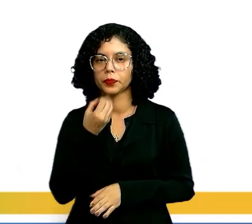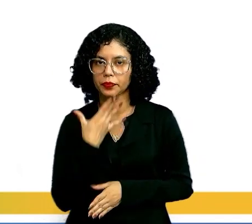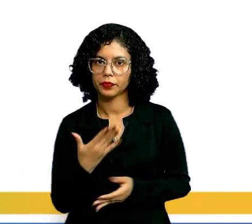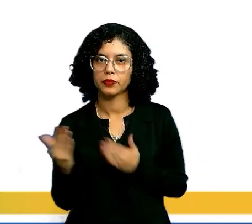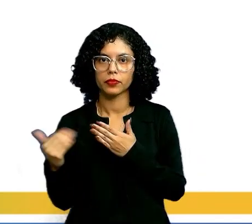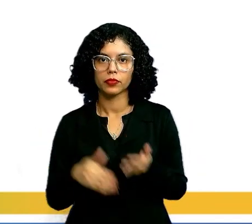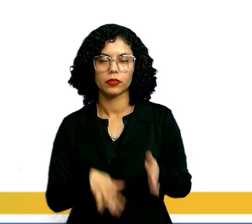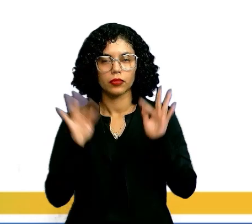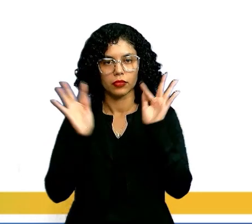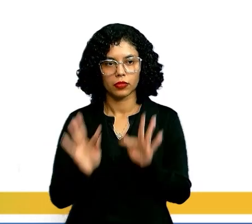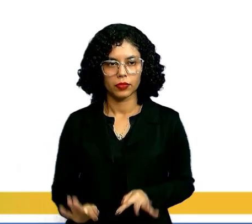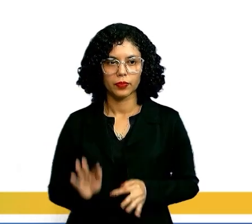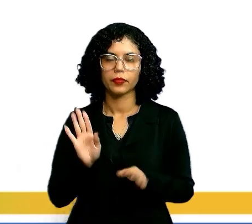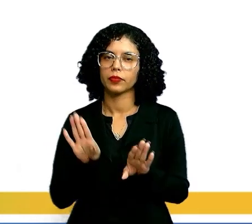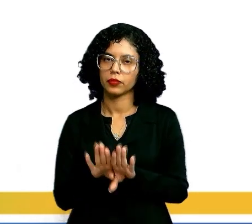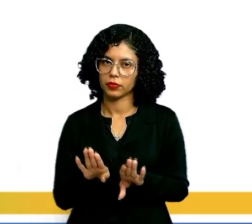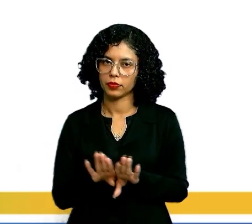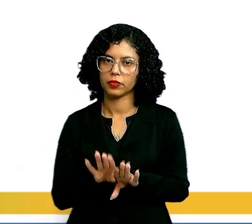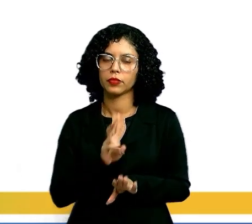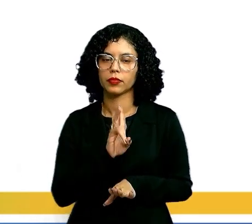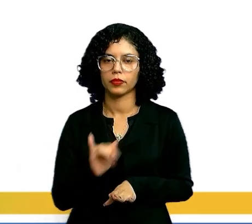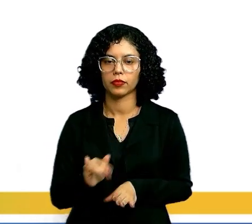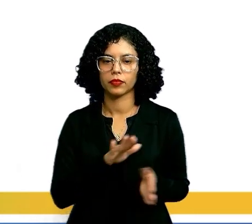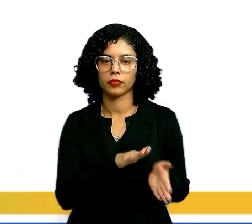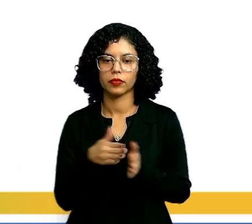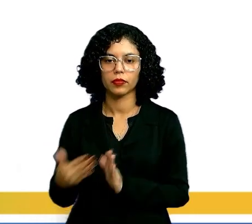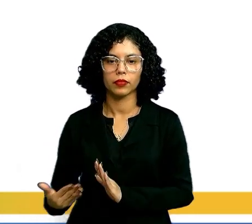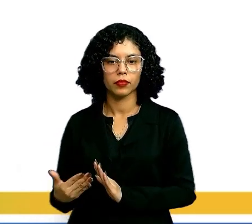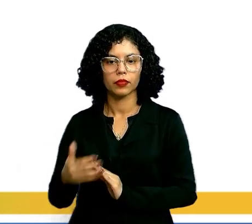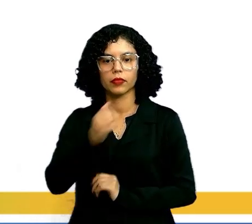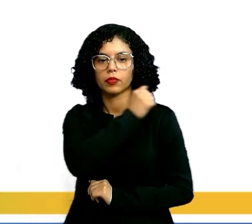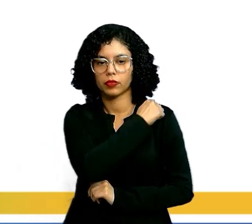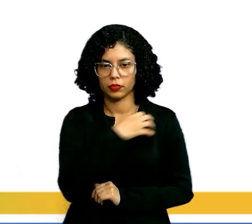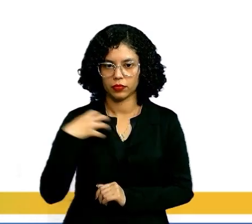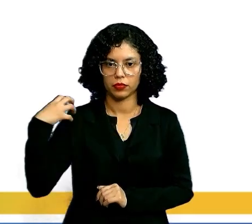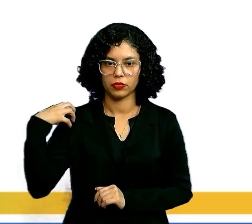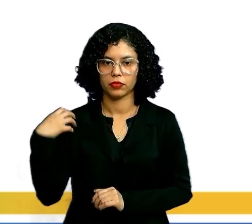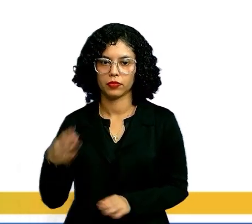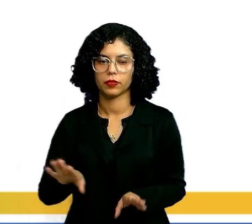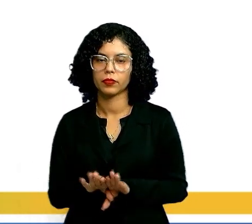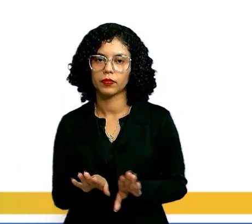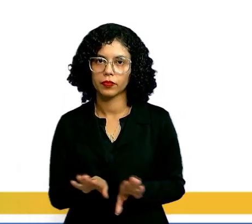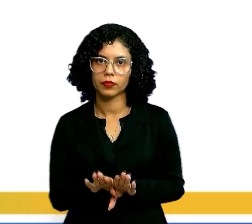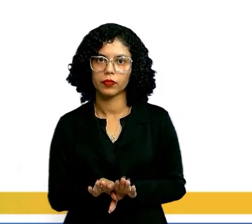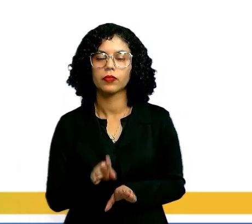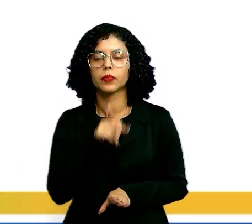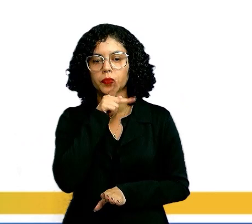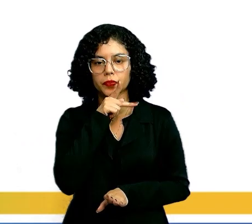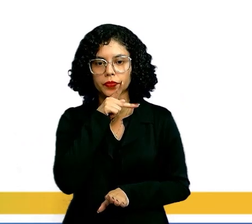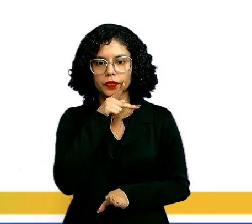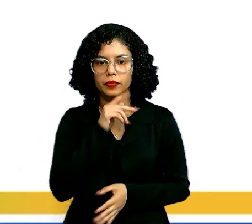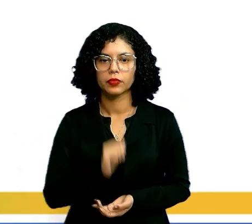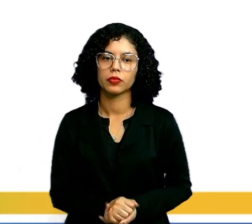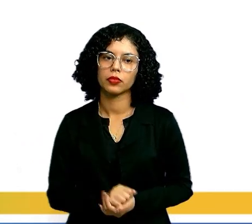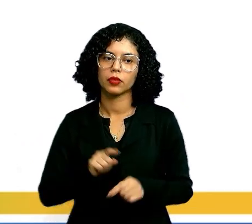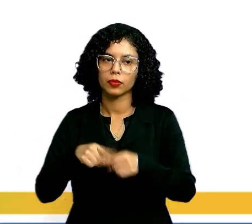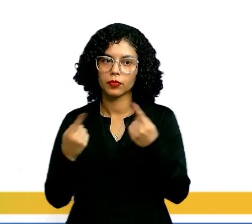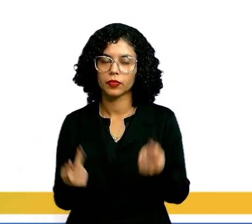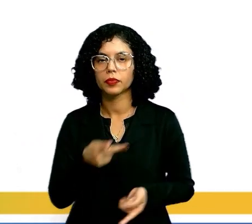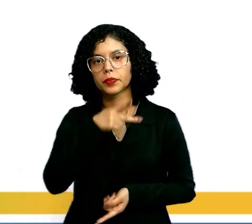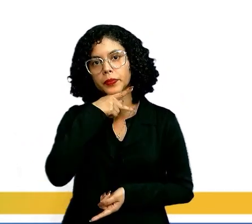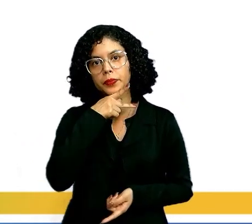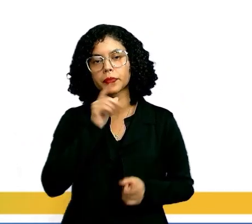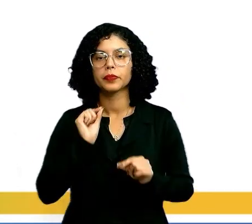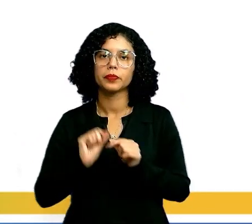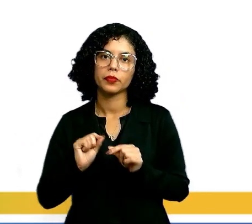chegar a felicidade isso também vai perpassar o pensamento de Aristóteles eh e de Platão porém o Platão